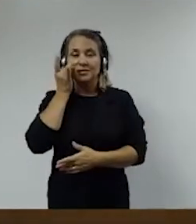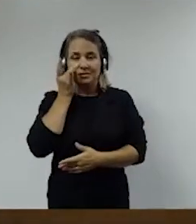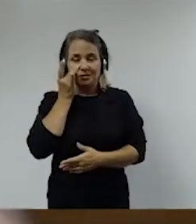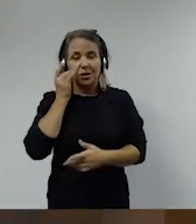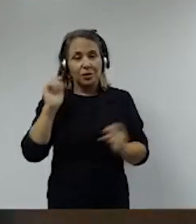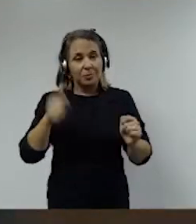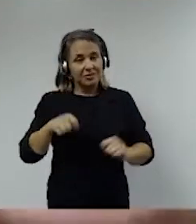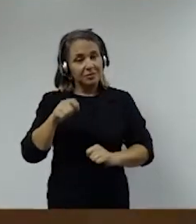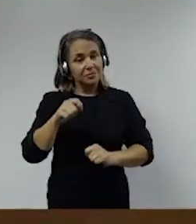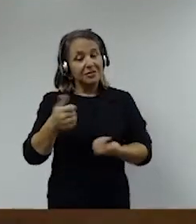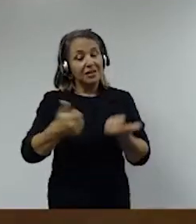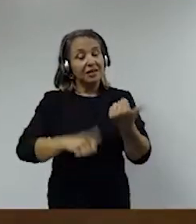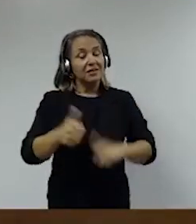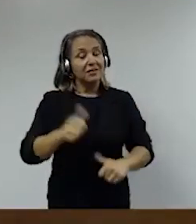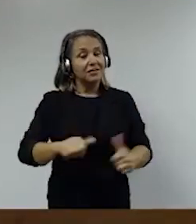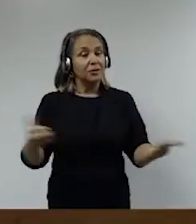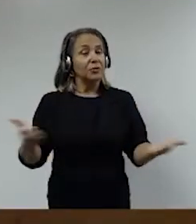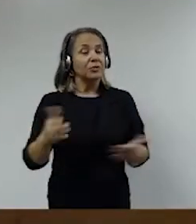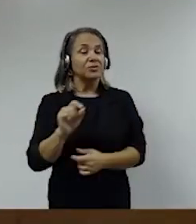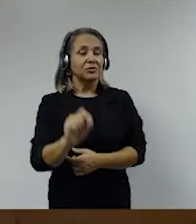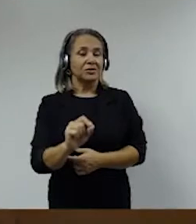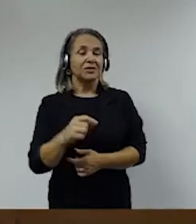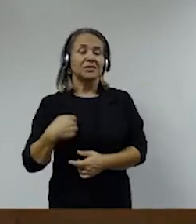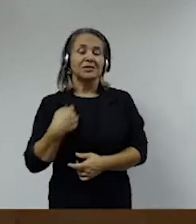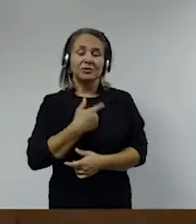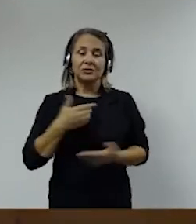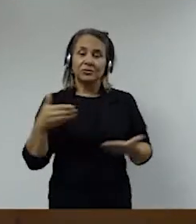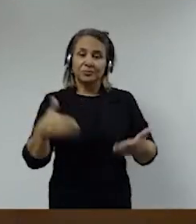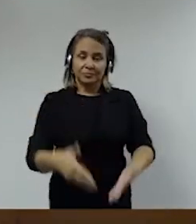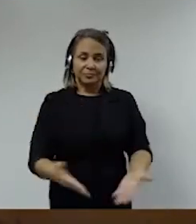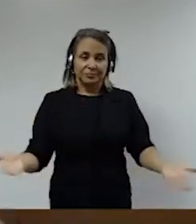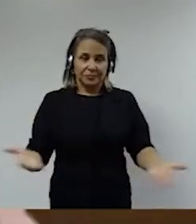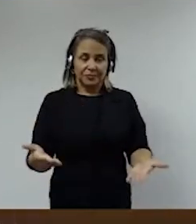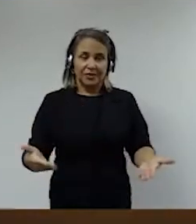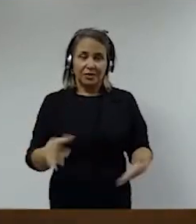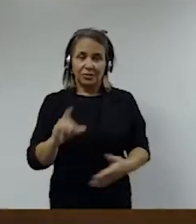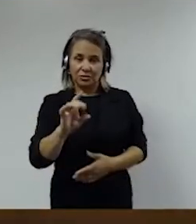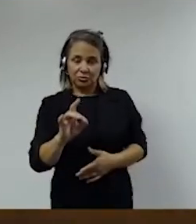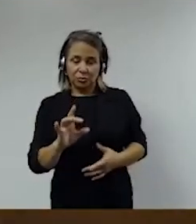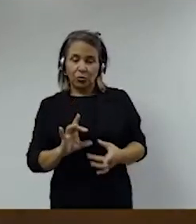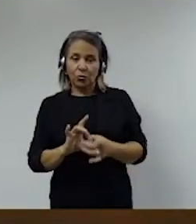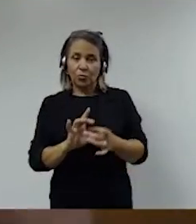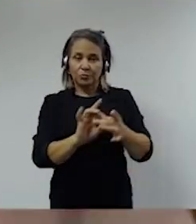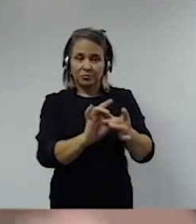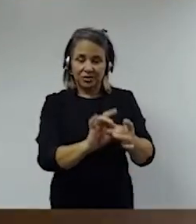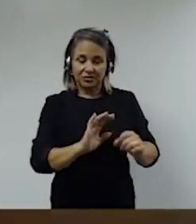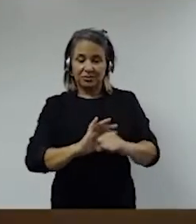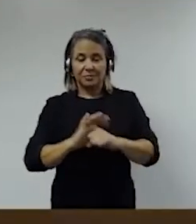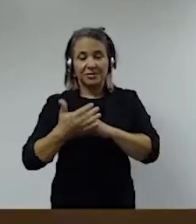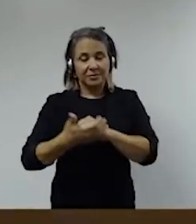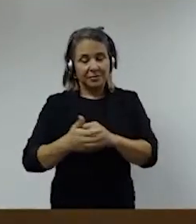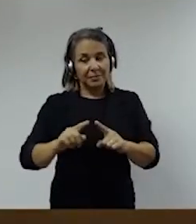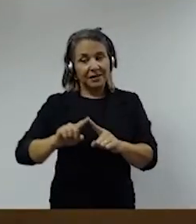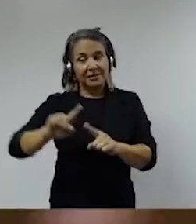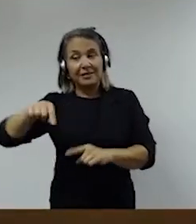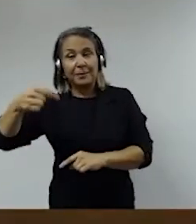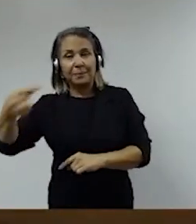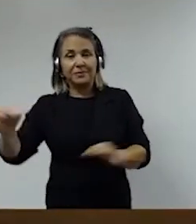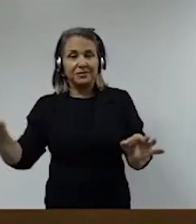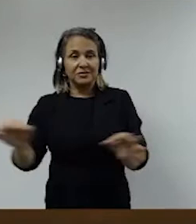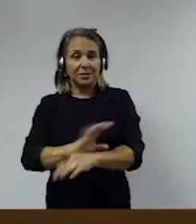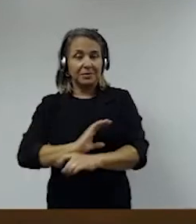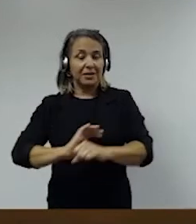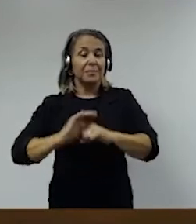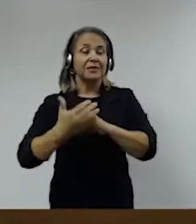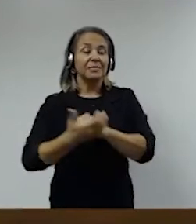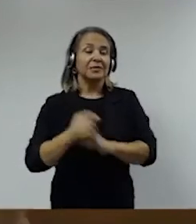hoje, diante desse contexto atual que nós estamos inseridos, né, não só o contexto pandêmico, mas pós-pandemia, é o